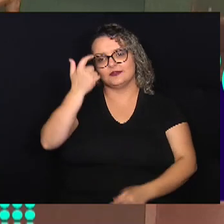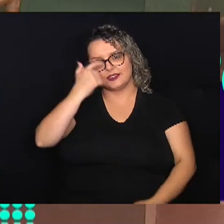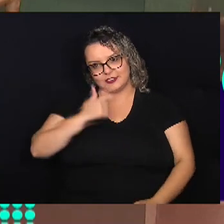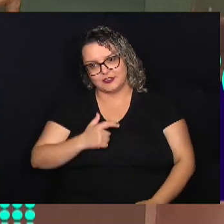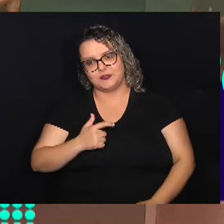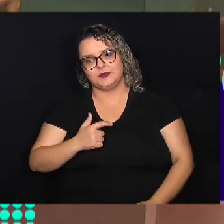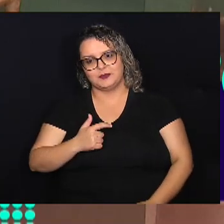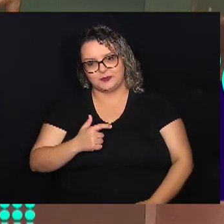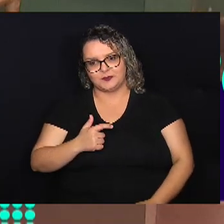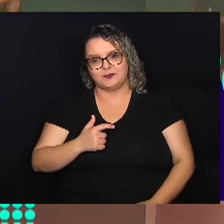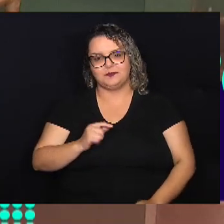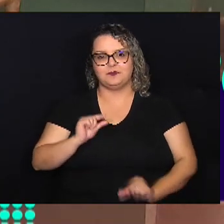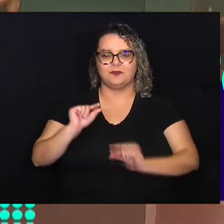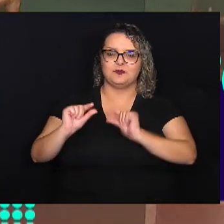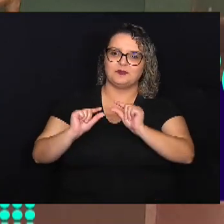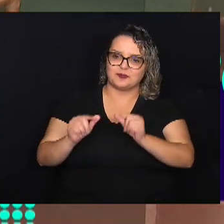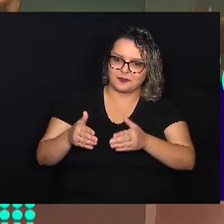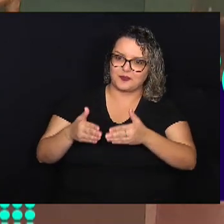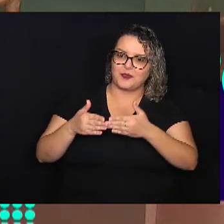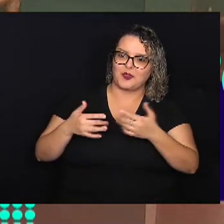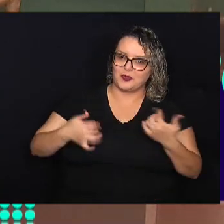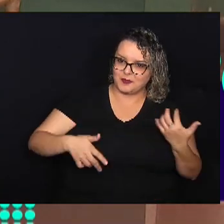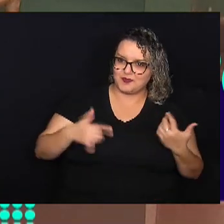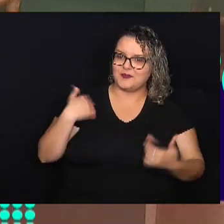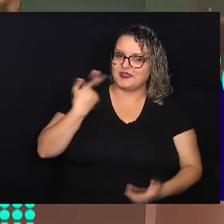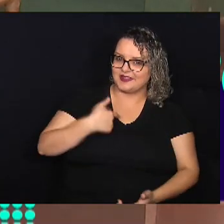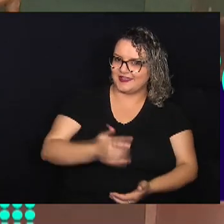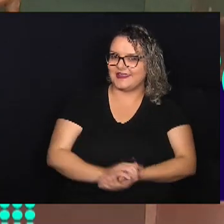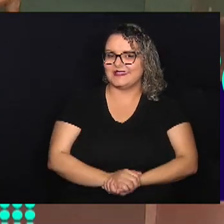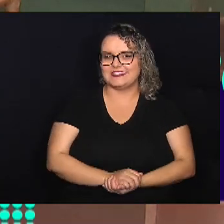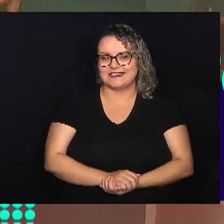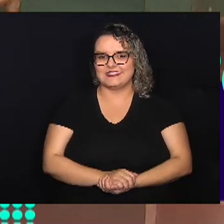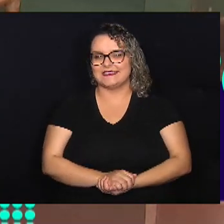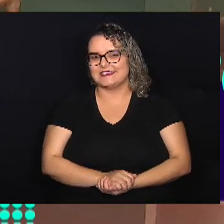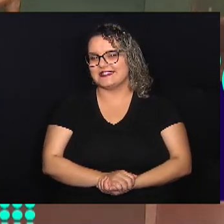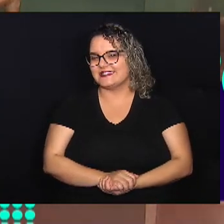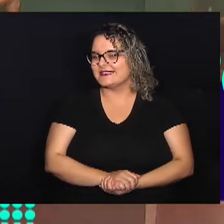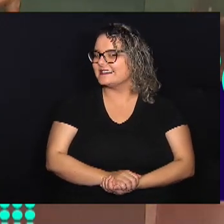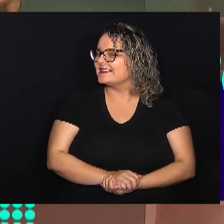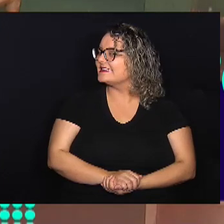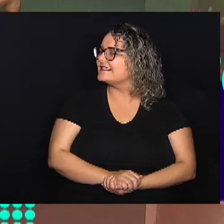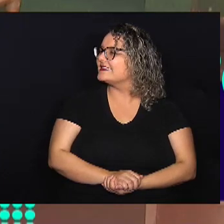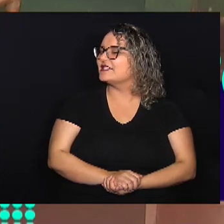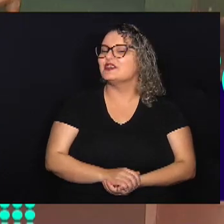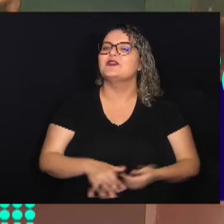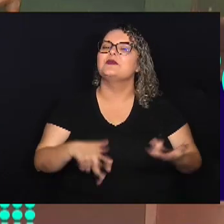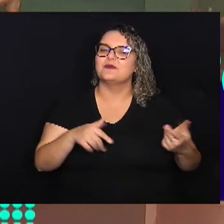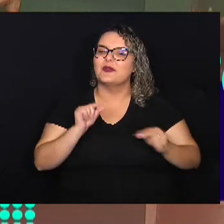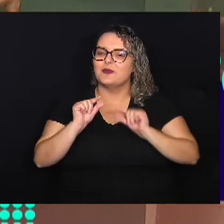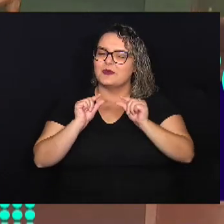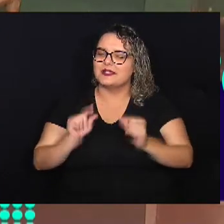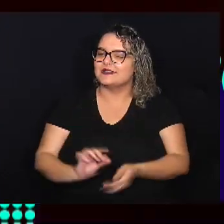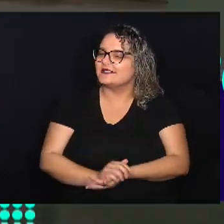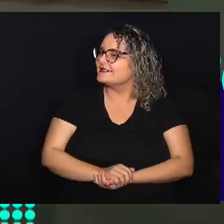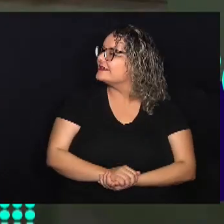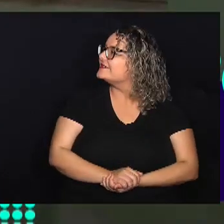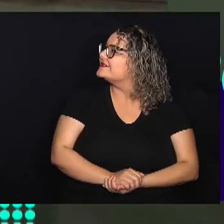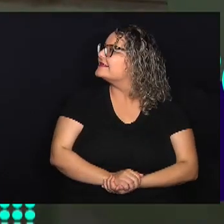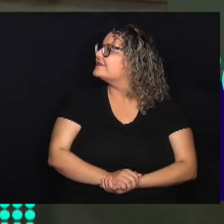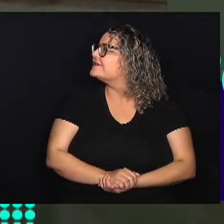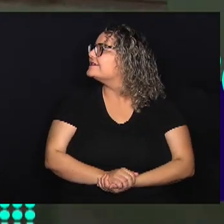o meu pedacinho. Por favor, Ale, toca um pouquinho pra gente. Vou dar uma palhinha aqui.